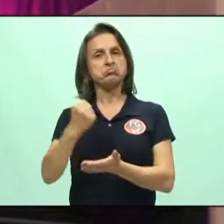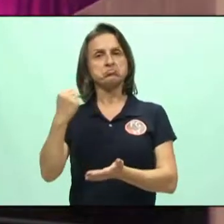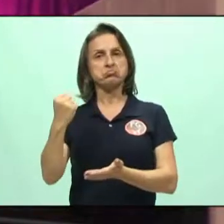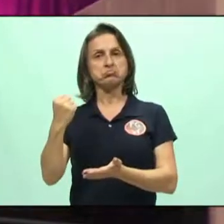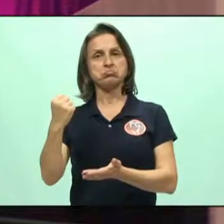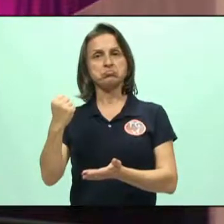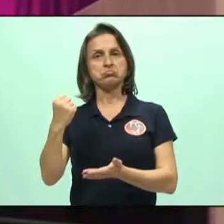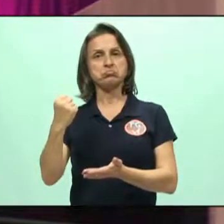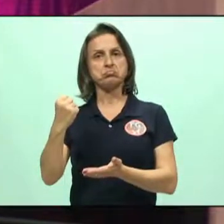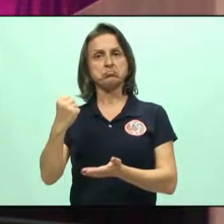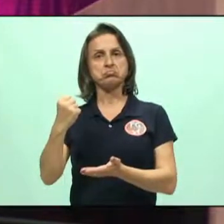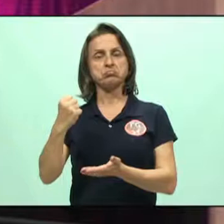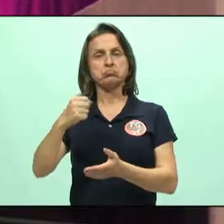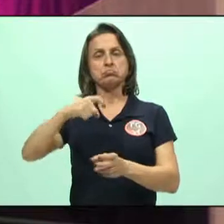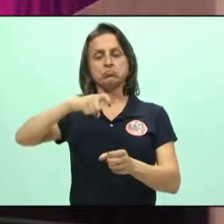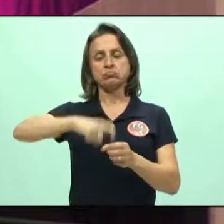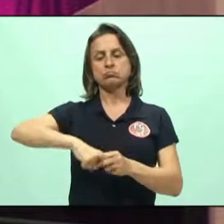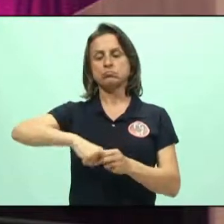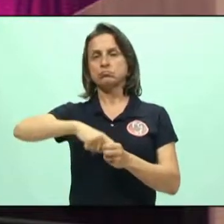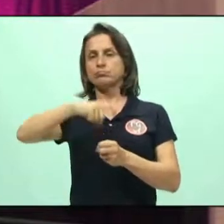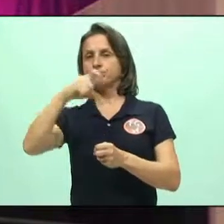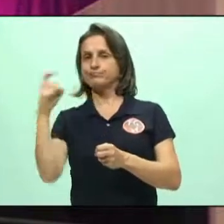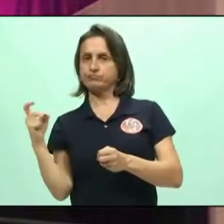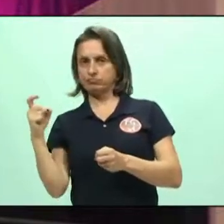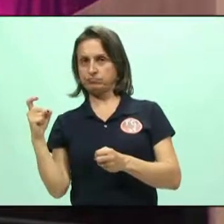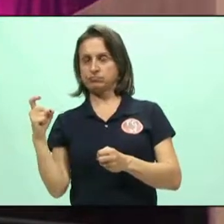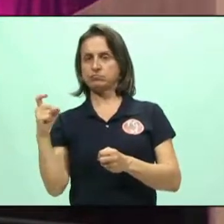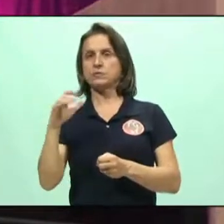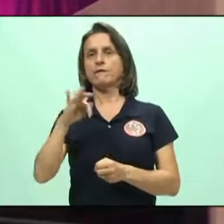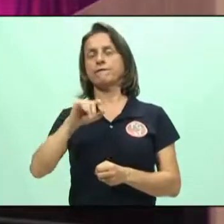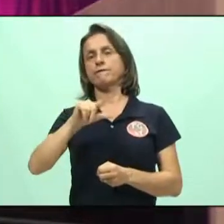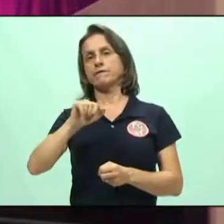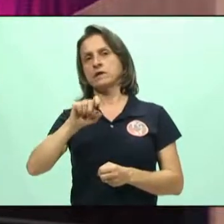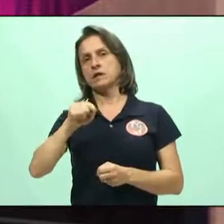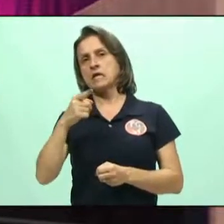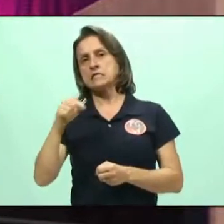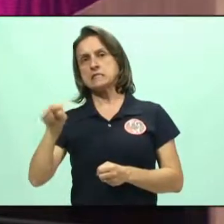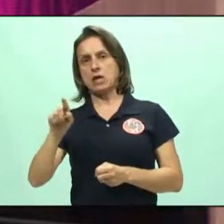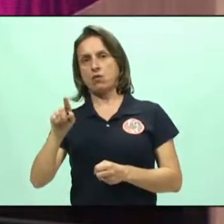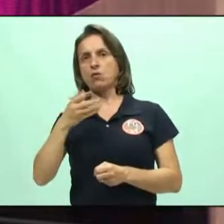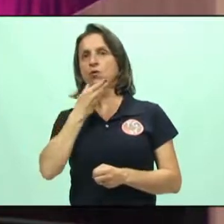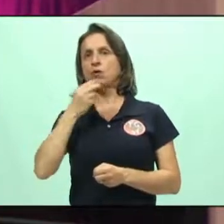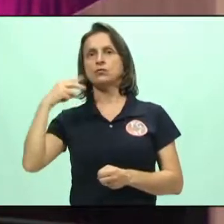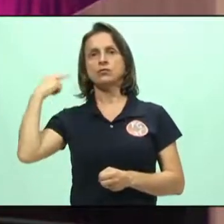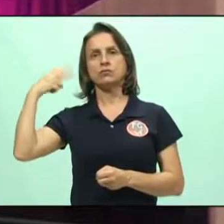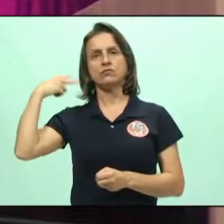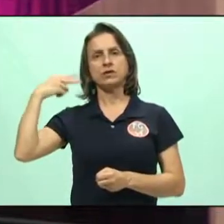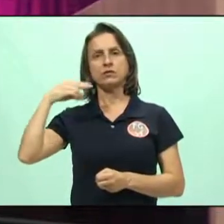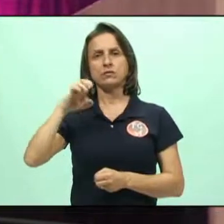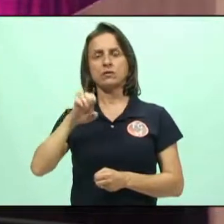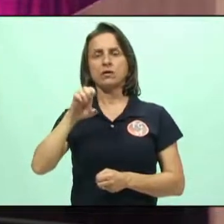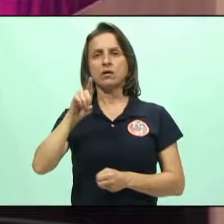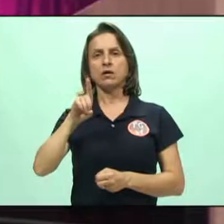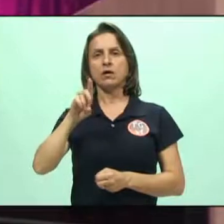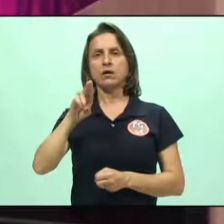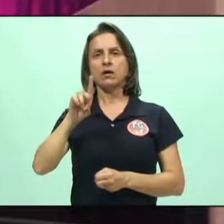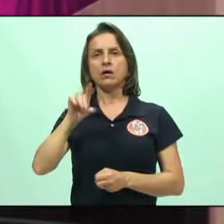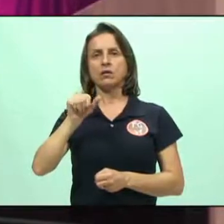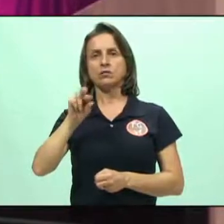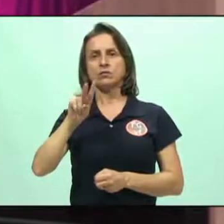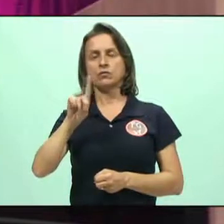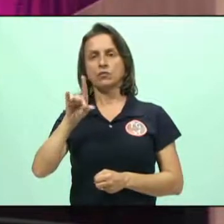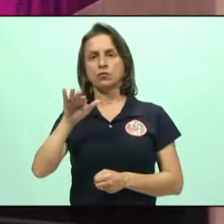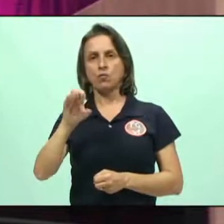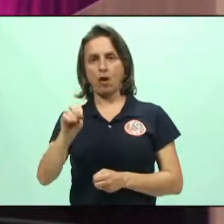desfiliação partidária canceleamento de filiação do vereador Eduardo Hilton Gomes do patriota de